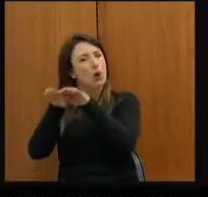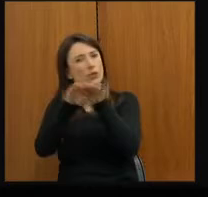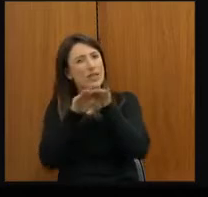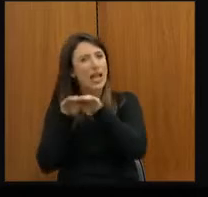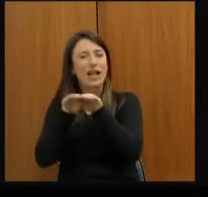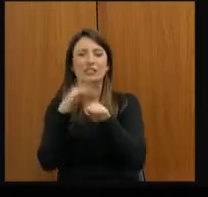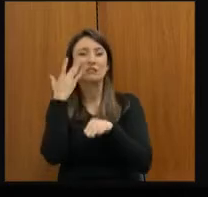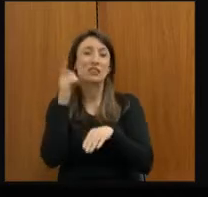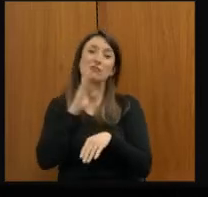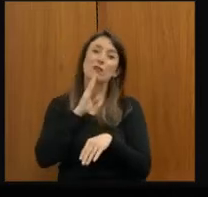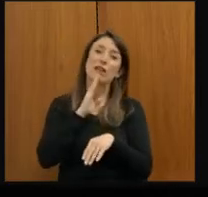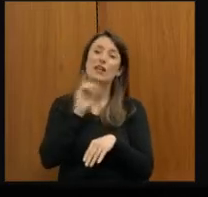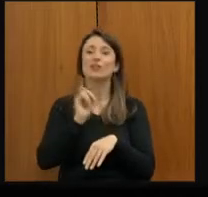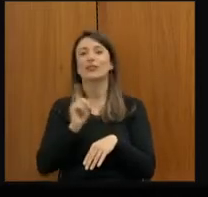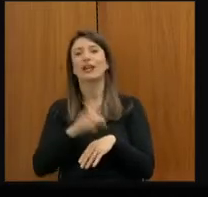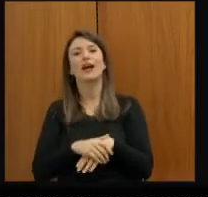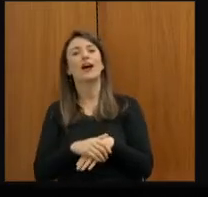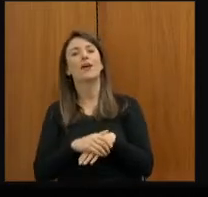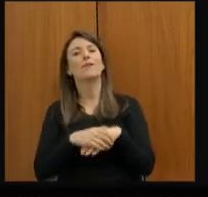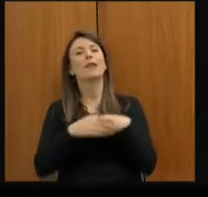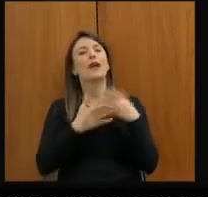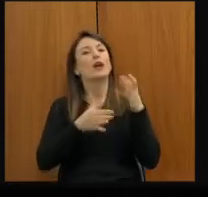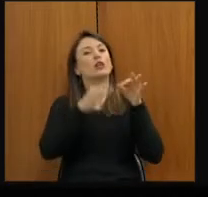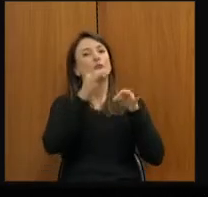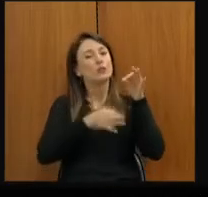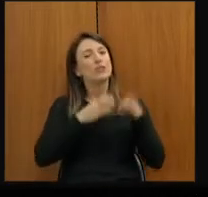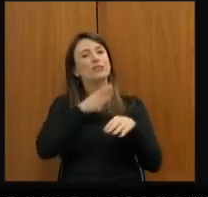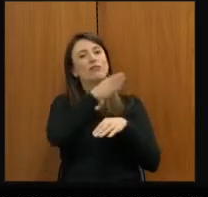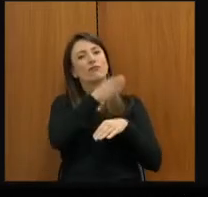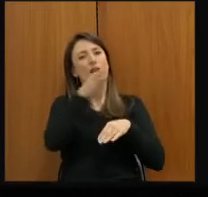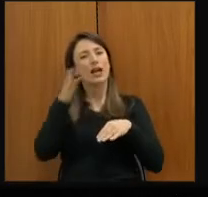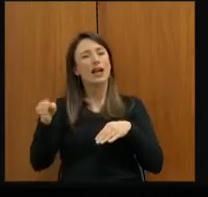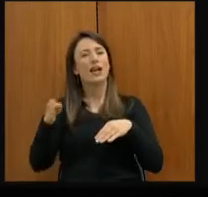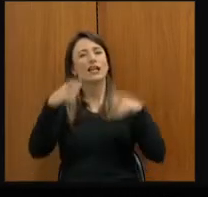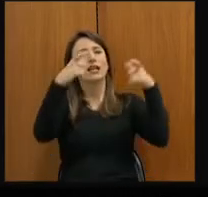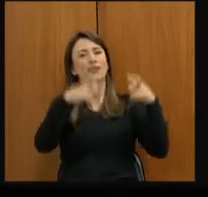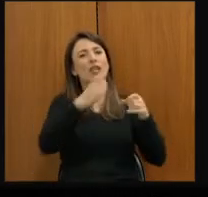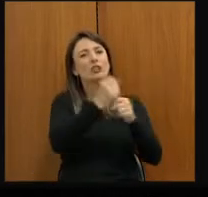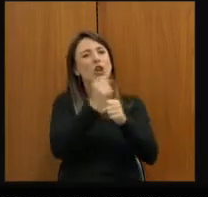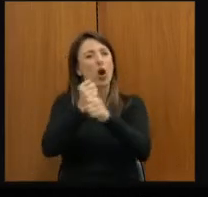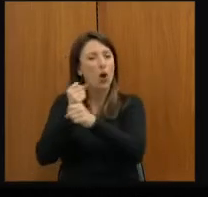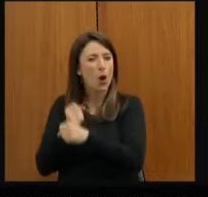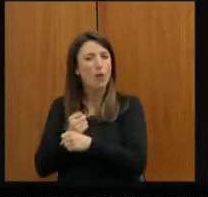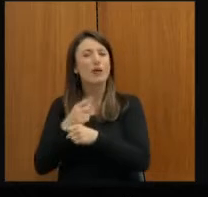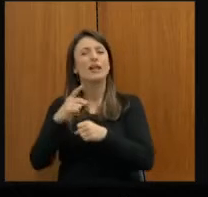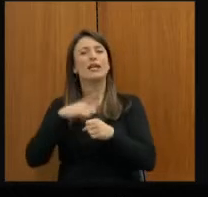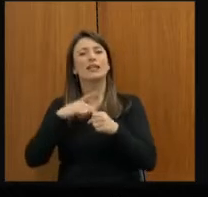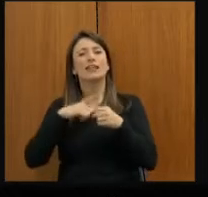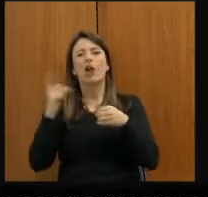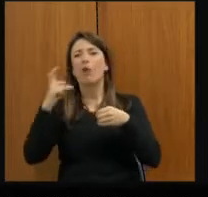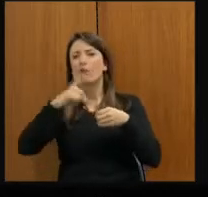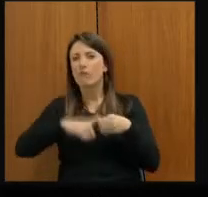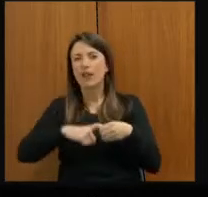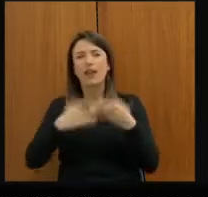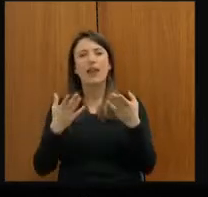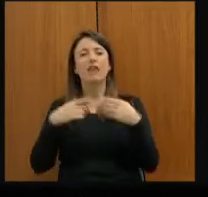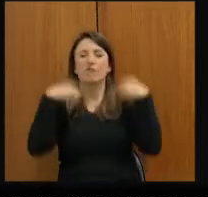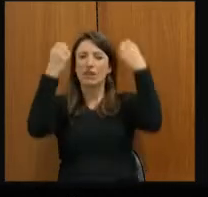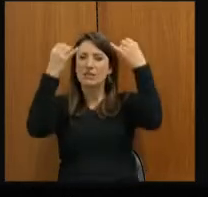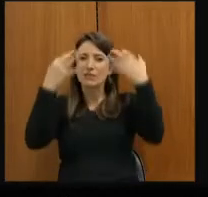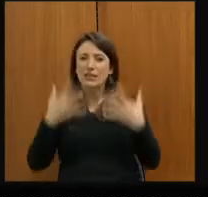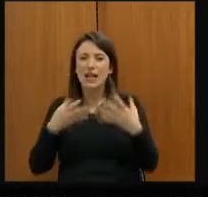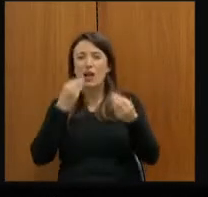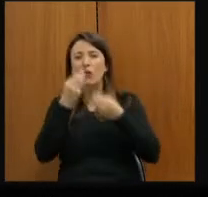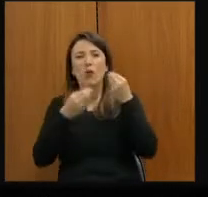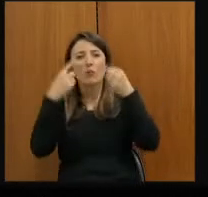o juízes vão em canteiros de obra em Belo Horizonte tem um convênio com sinduscon então eles vão falar sobre violência